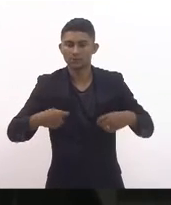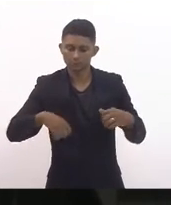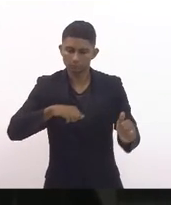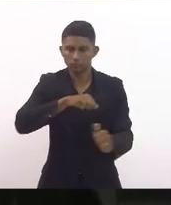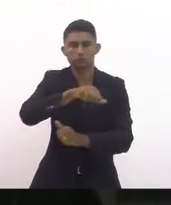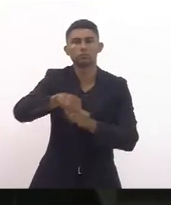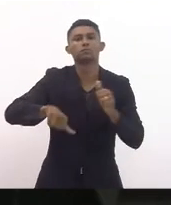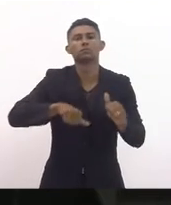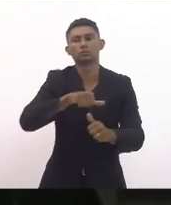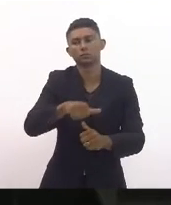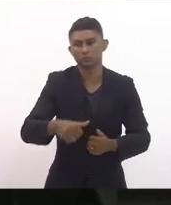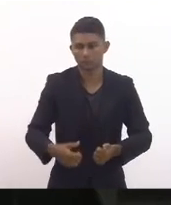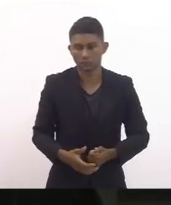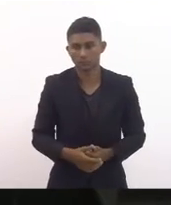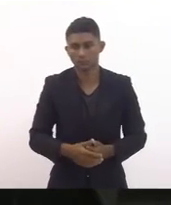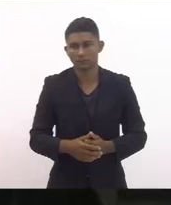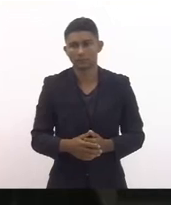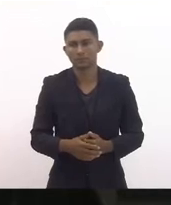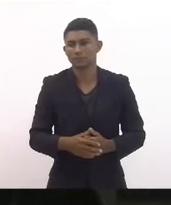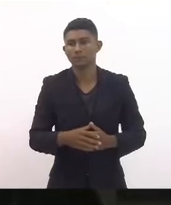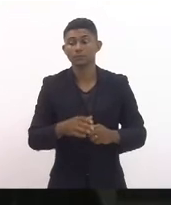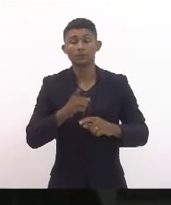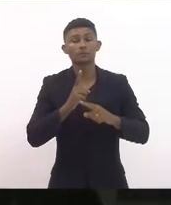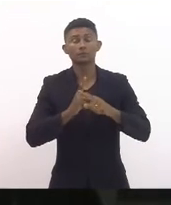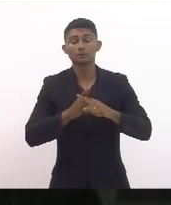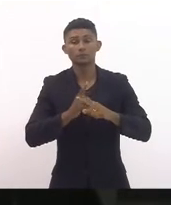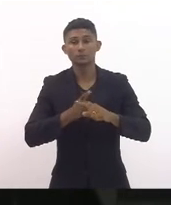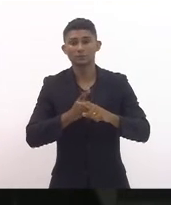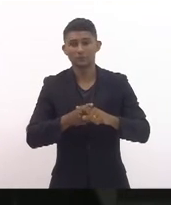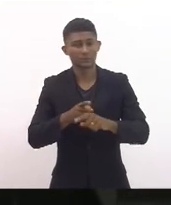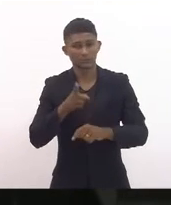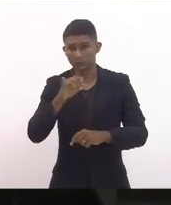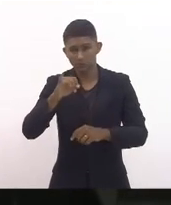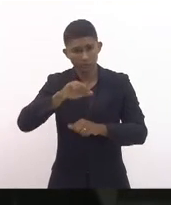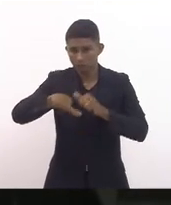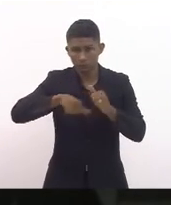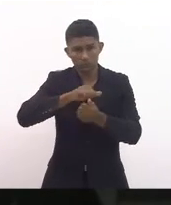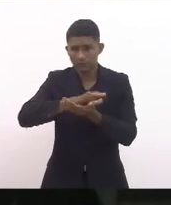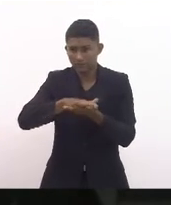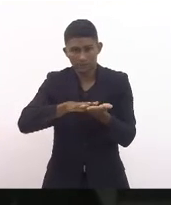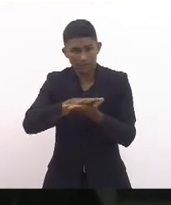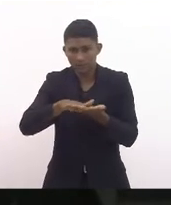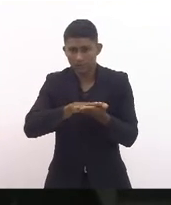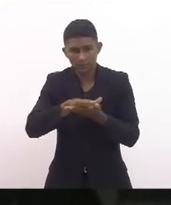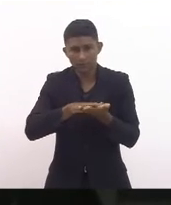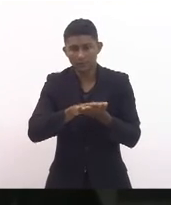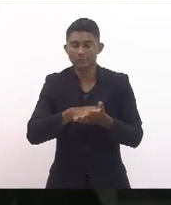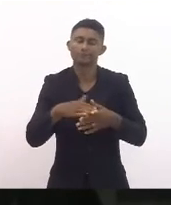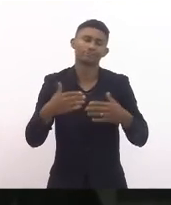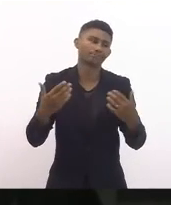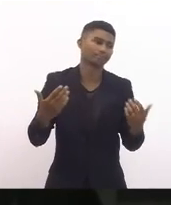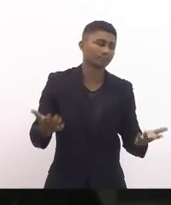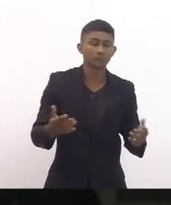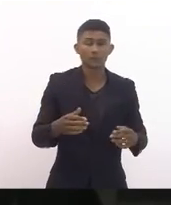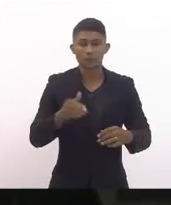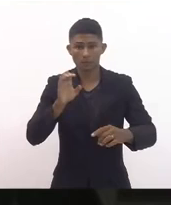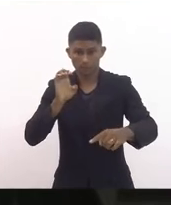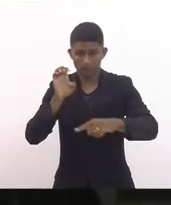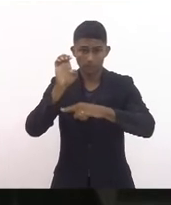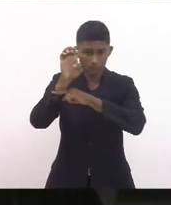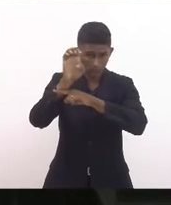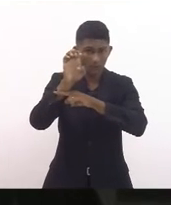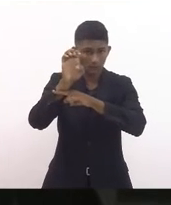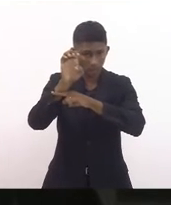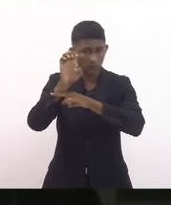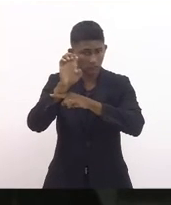rumo porque senão não terá como enfrentar e aí no Brasil governar o estado